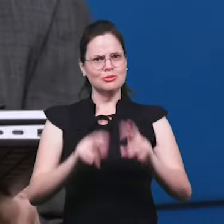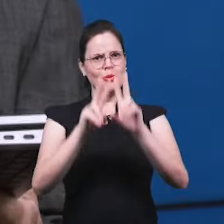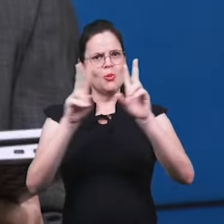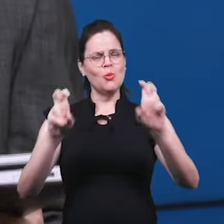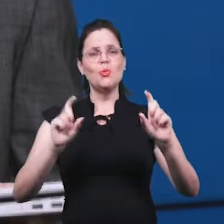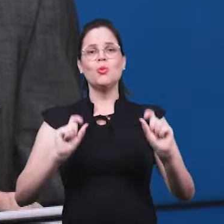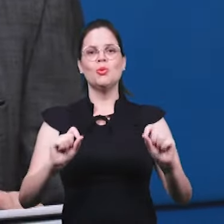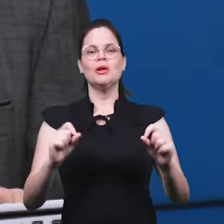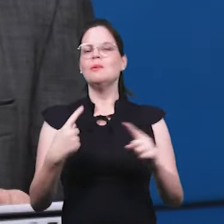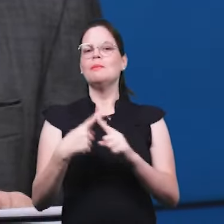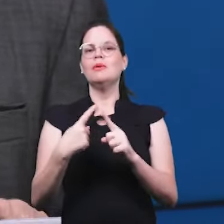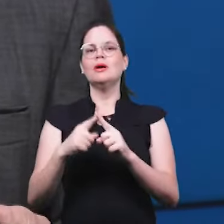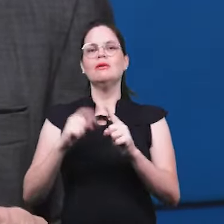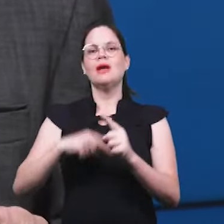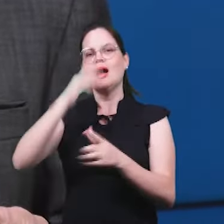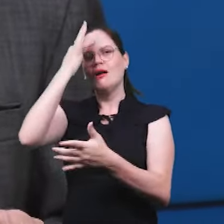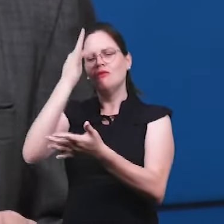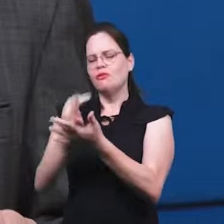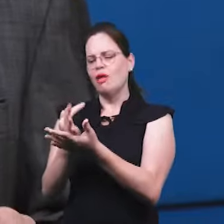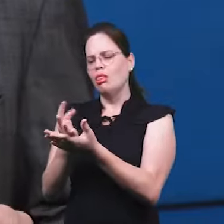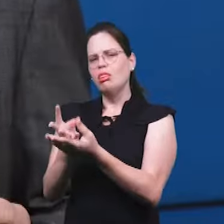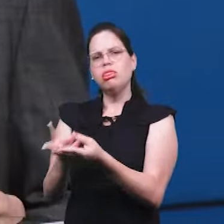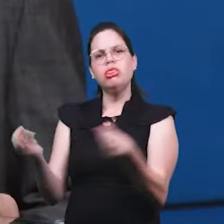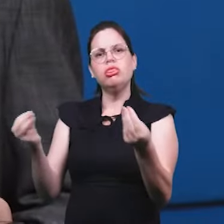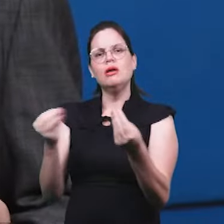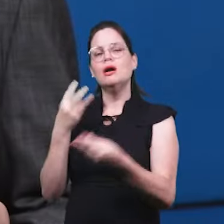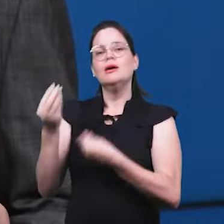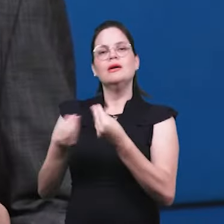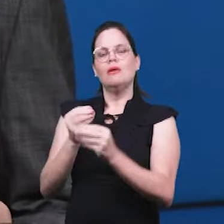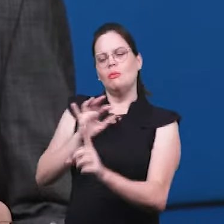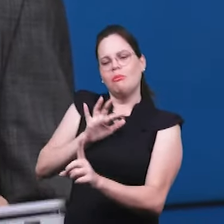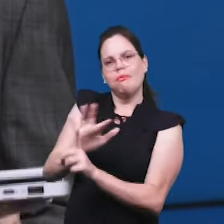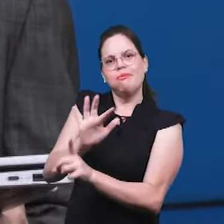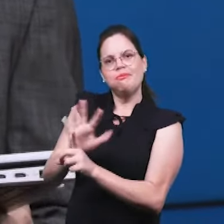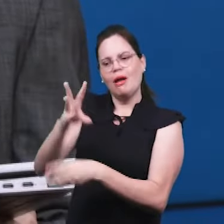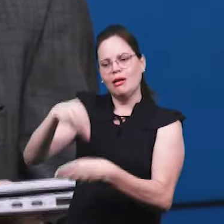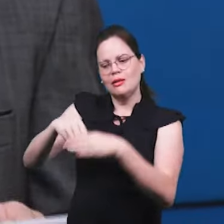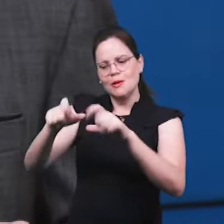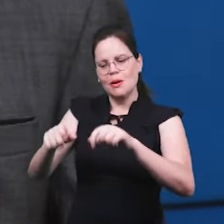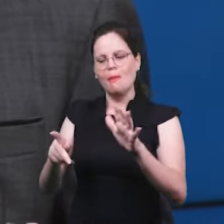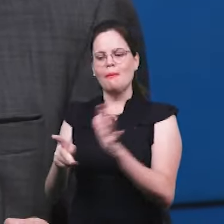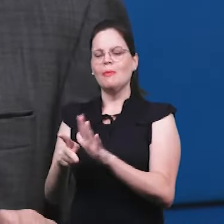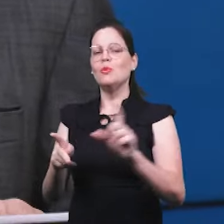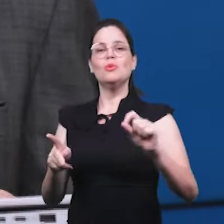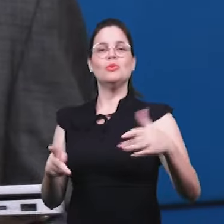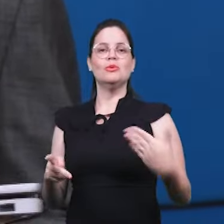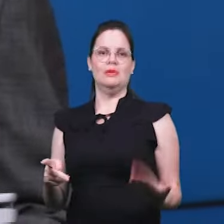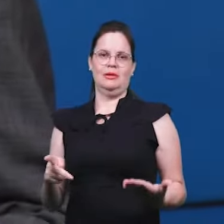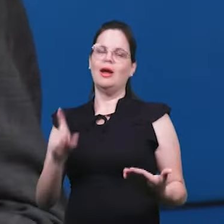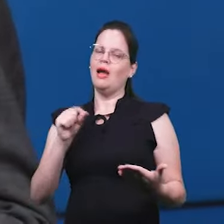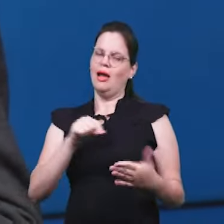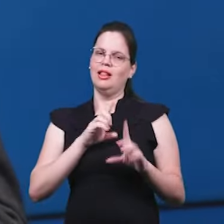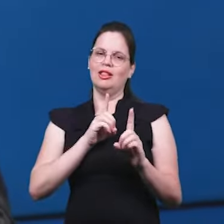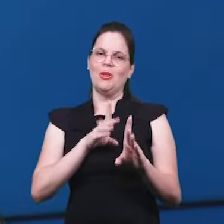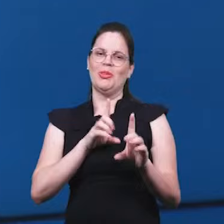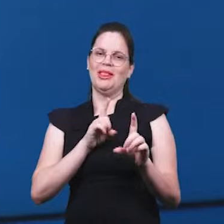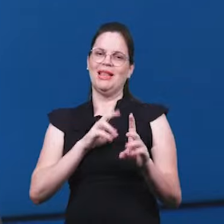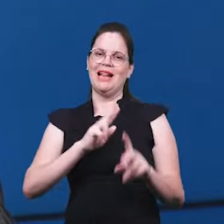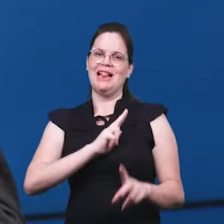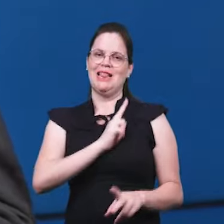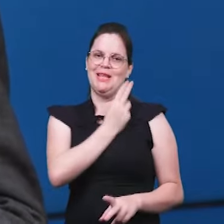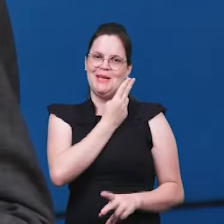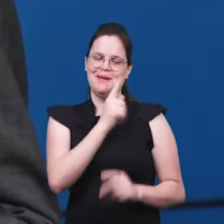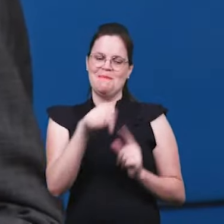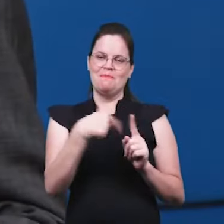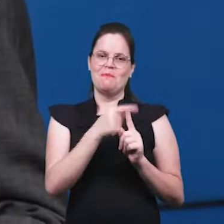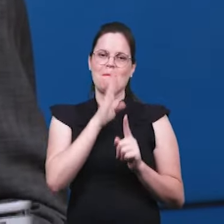realmente o que descaracterizou, contaminou e descaracterizou a doutrina em Pérgamo foi exatamente a doutrina vinda